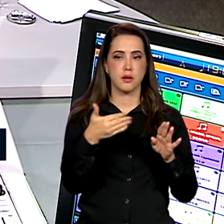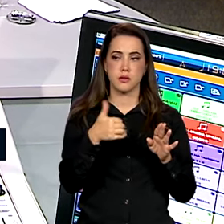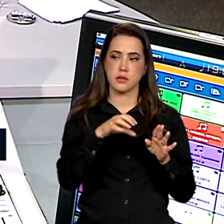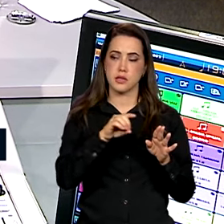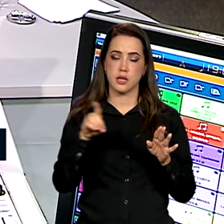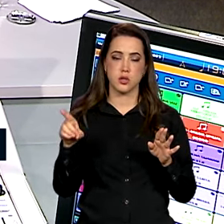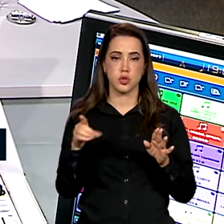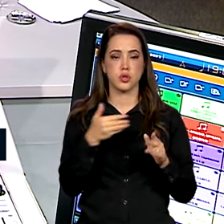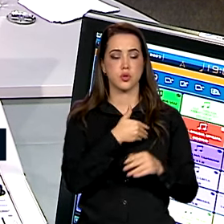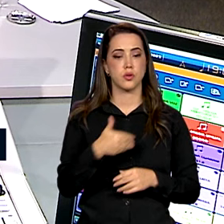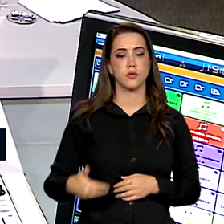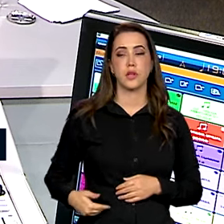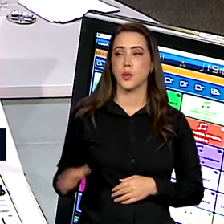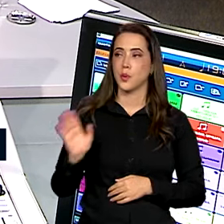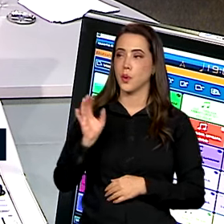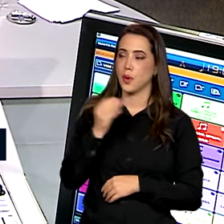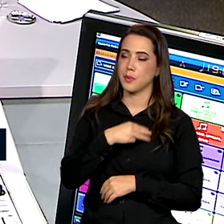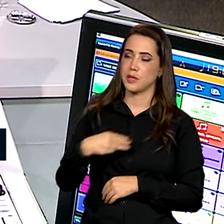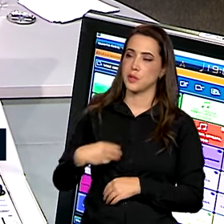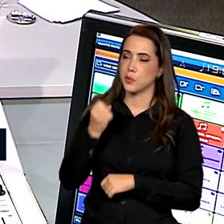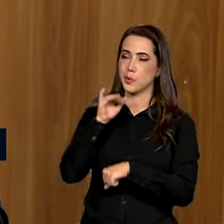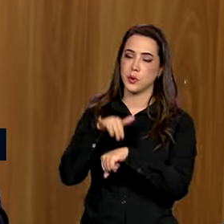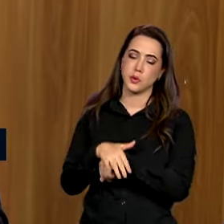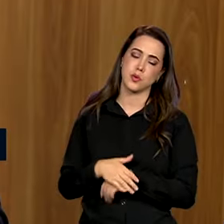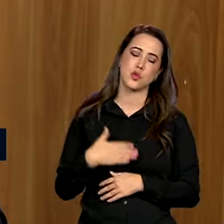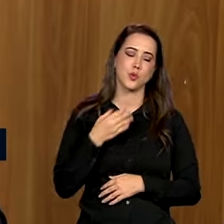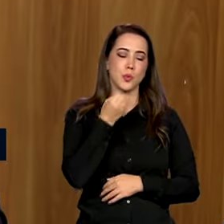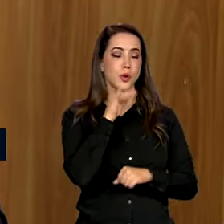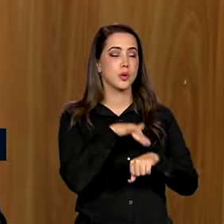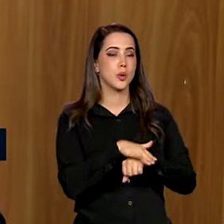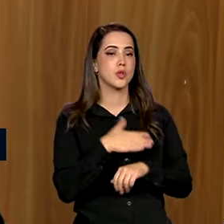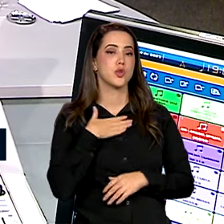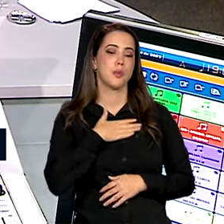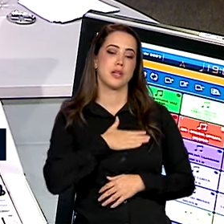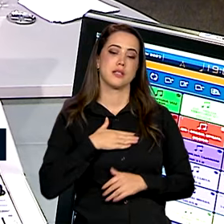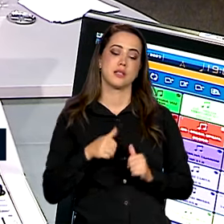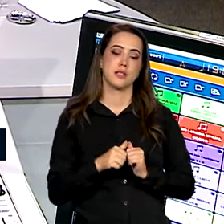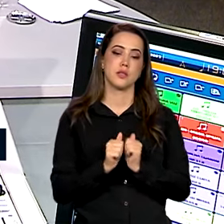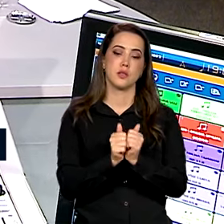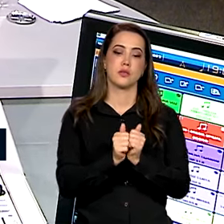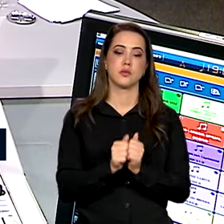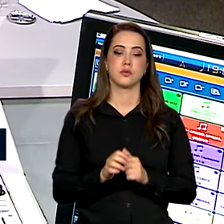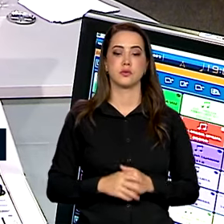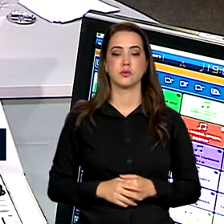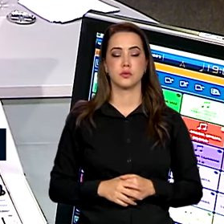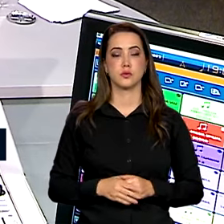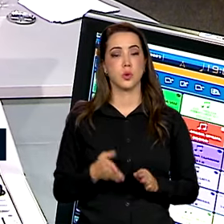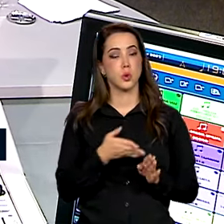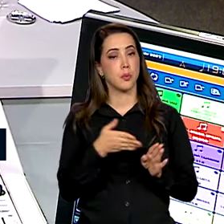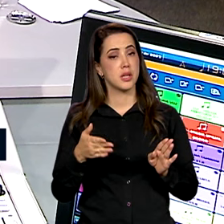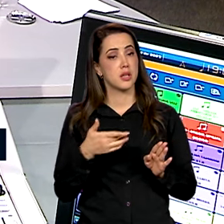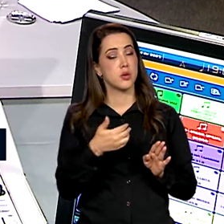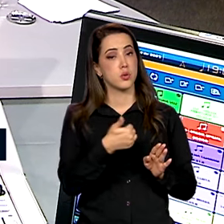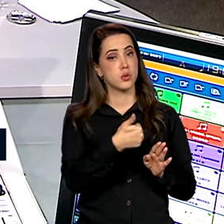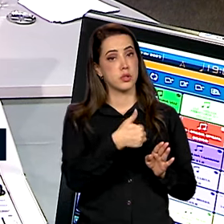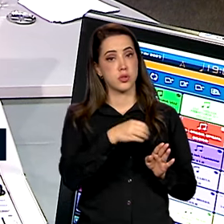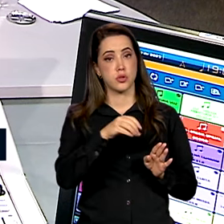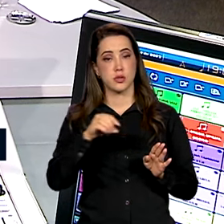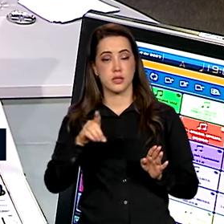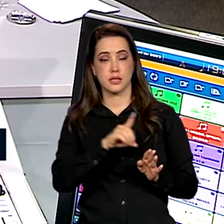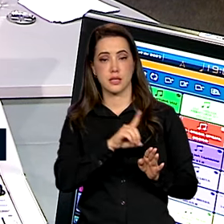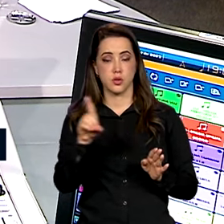noite Boa noite mariana Boa noite Luciano que prazer estar aqui com vocês Ministro nos primeiros 100 dias o governo